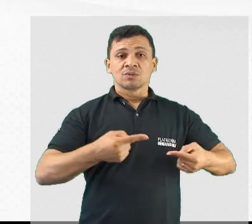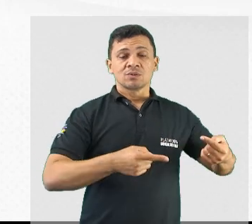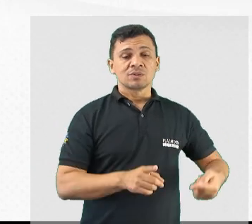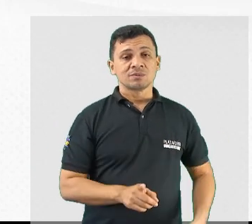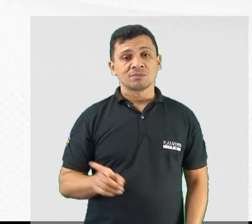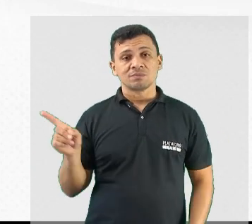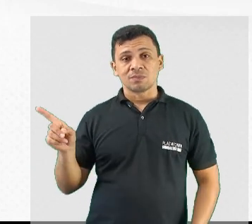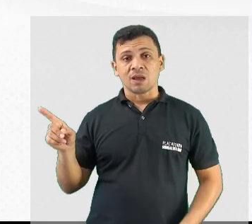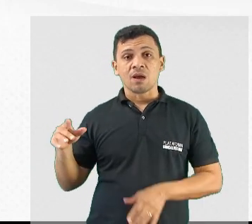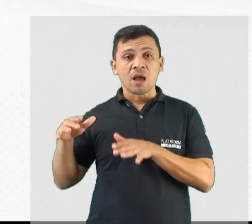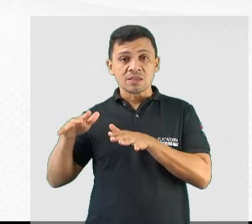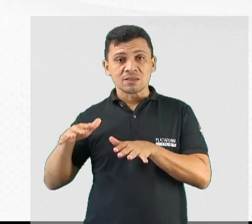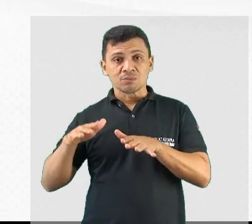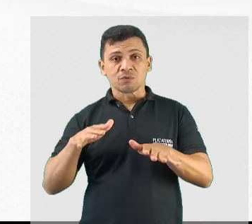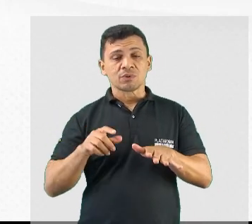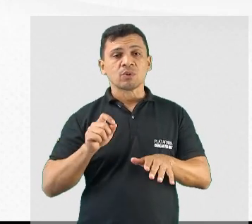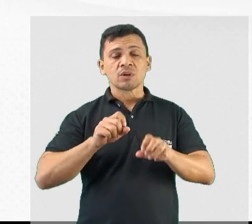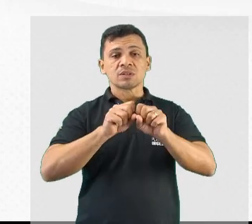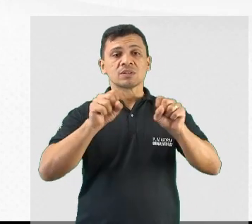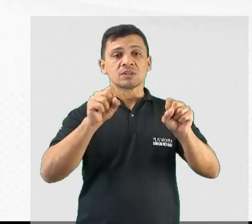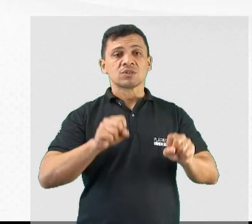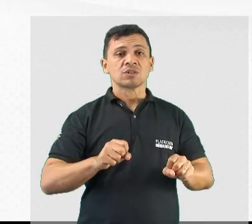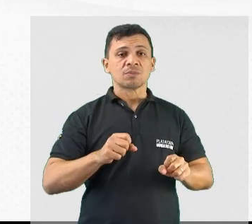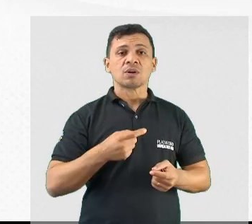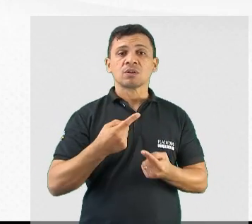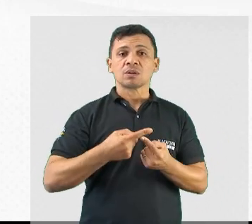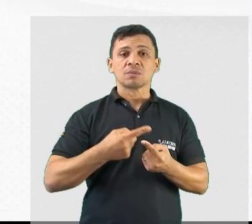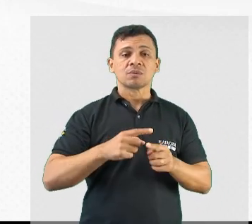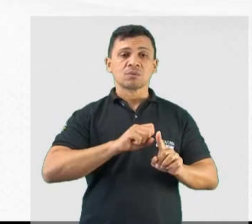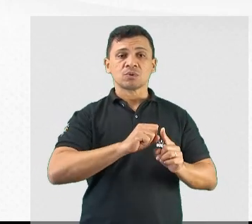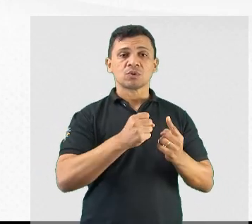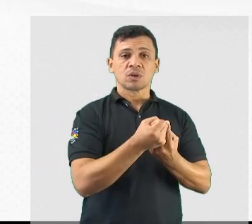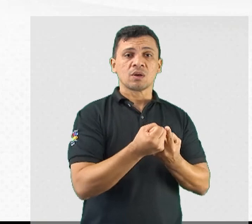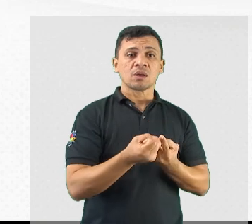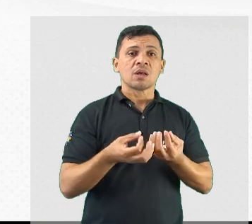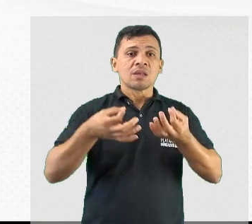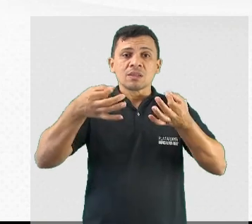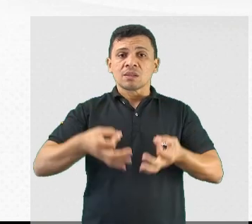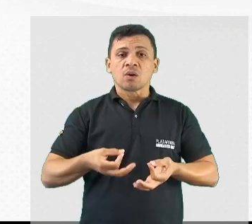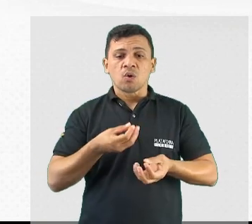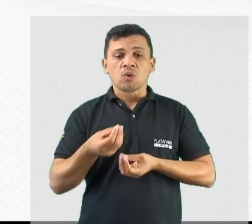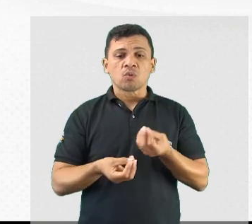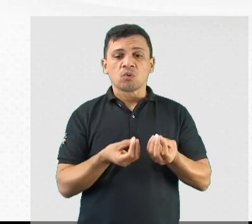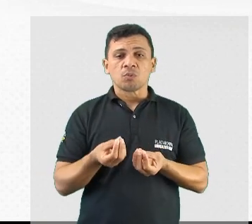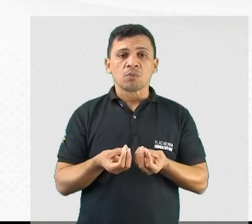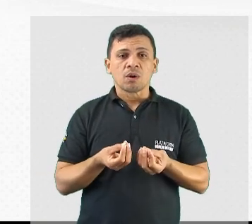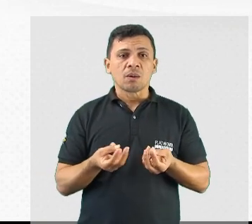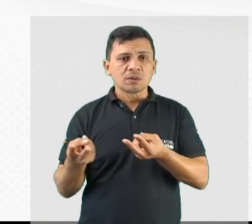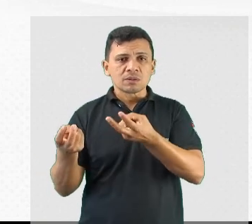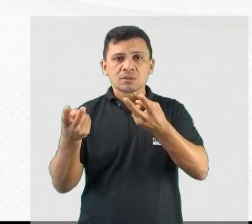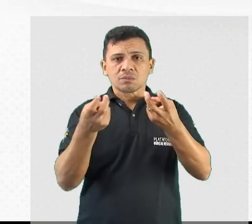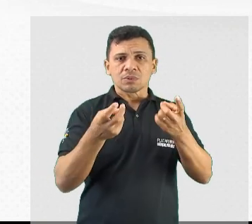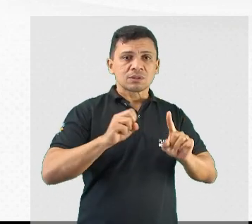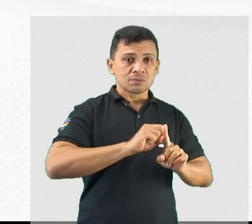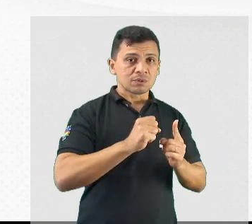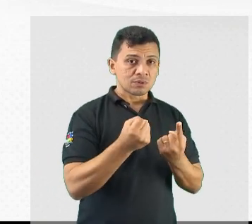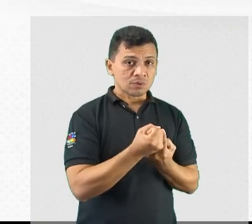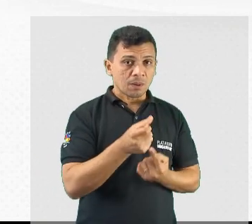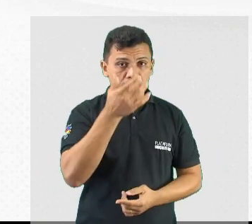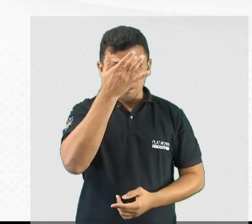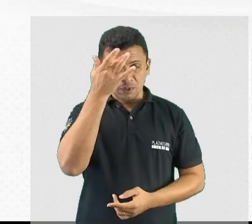exemplo disso, né? Que é um sistema de classificação social que vai determinar como as pessoas são lidas socialmente. Isso depende mais da forma